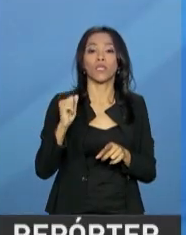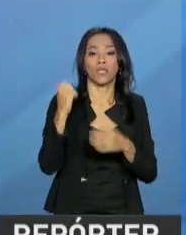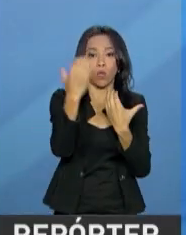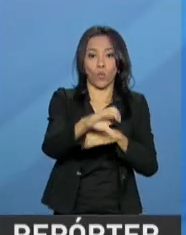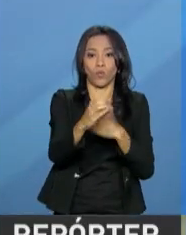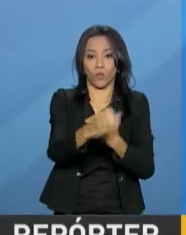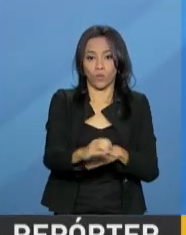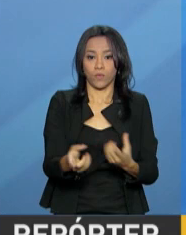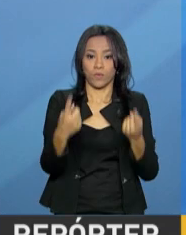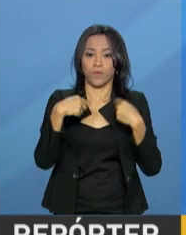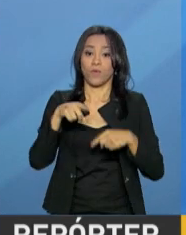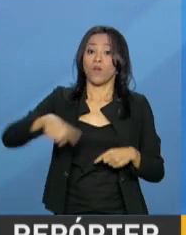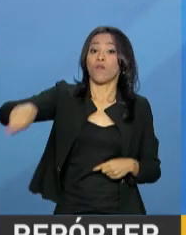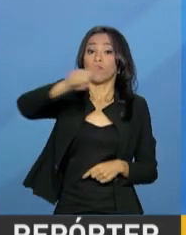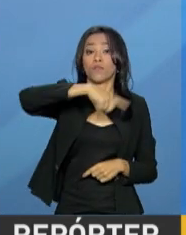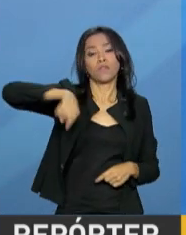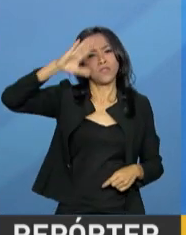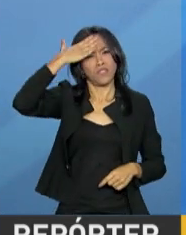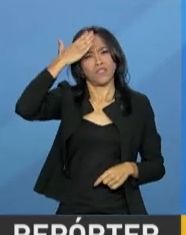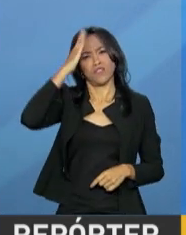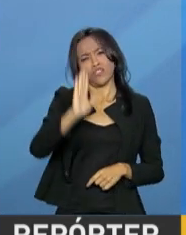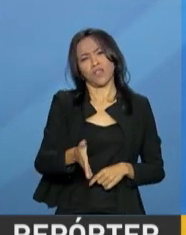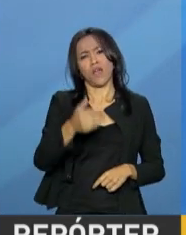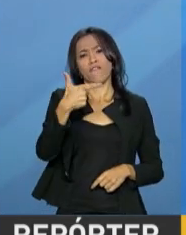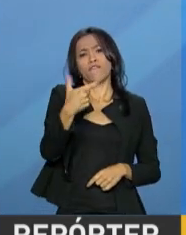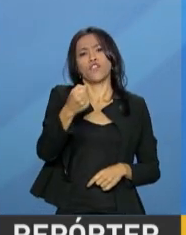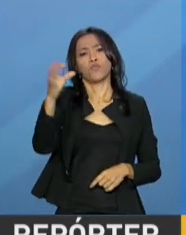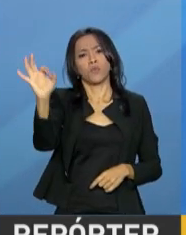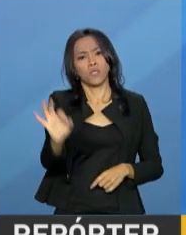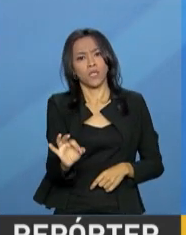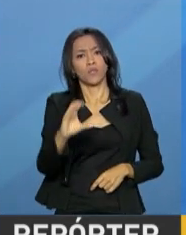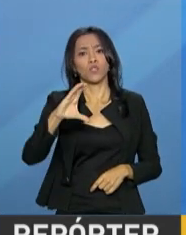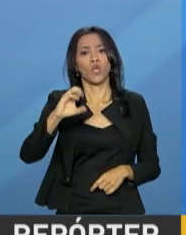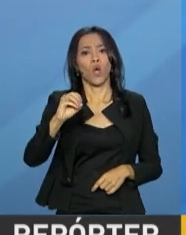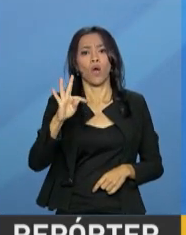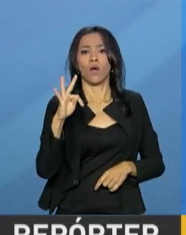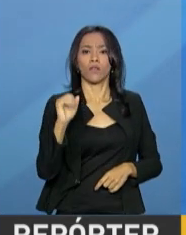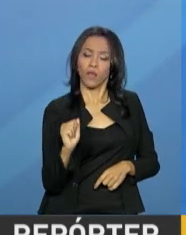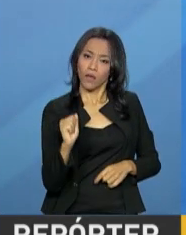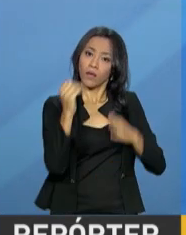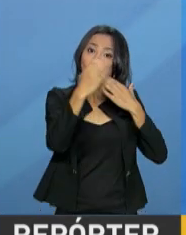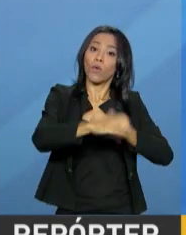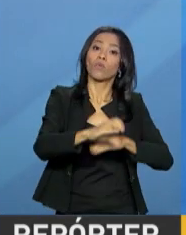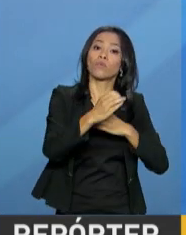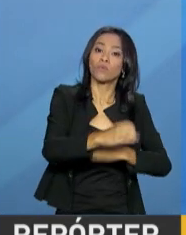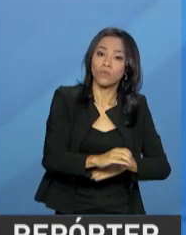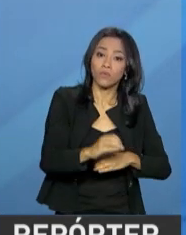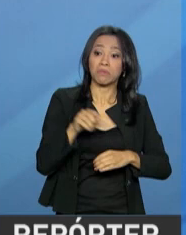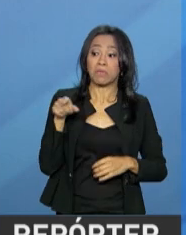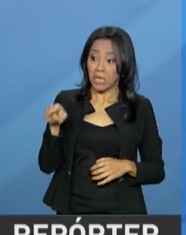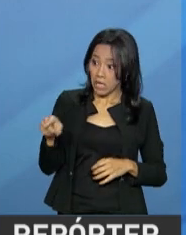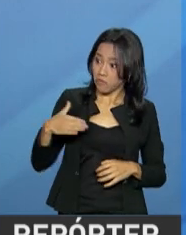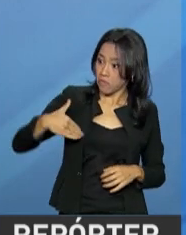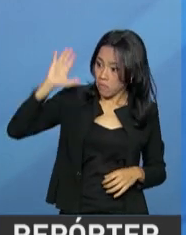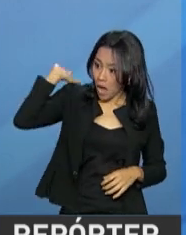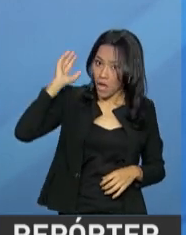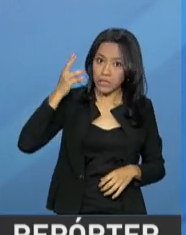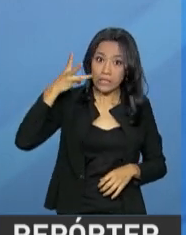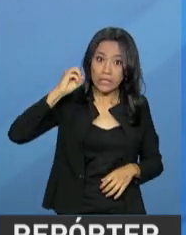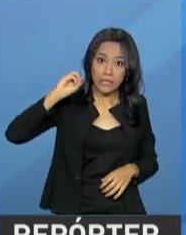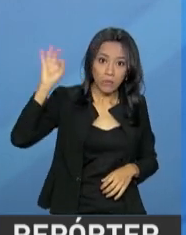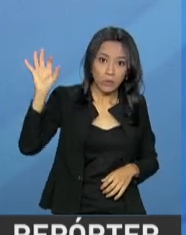sabemos que existe a lei de cotas que fixa a 20 por cento nos concursos públicos vossa excelência foi além e fixou em 30 por